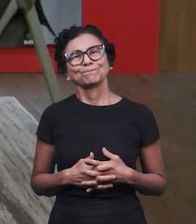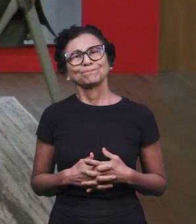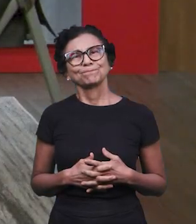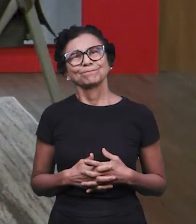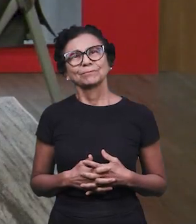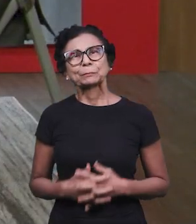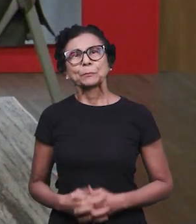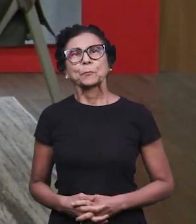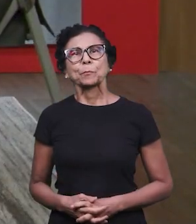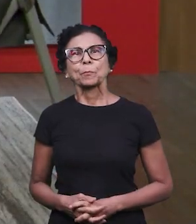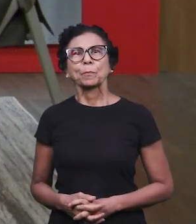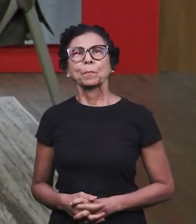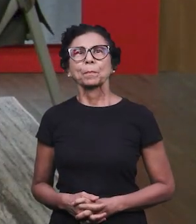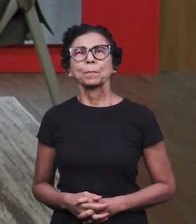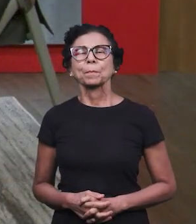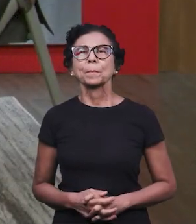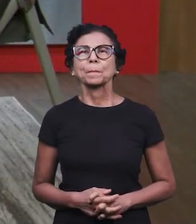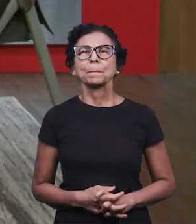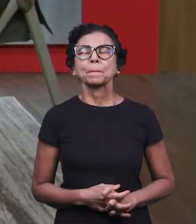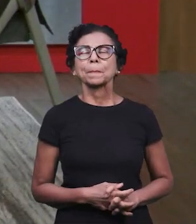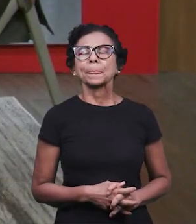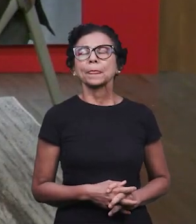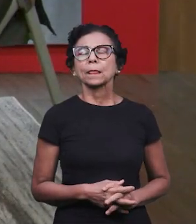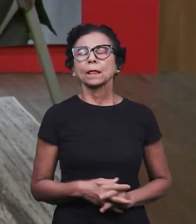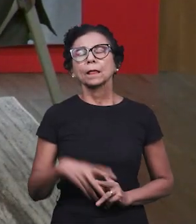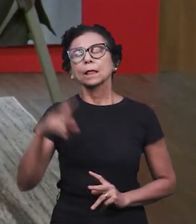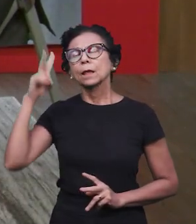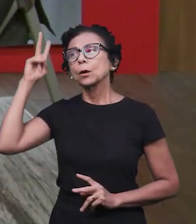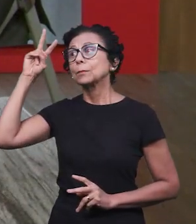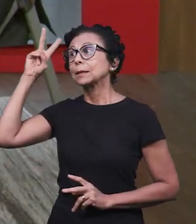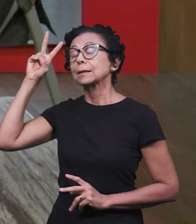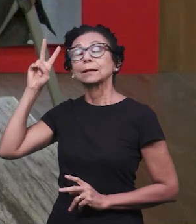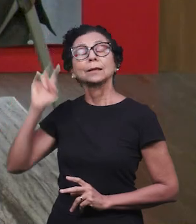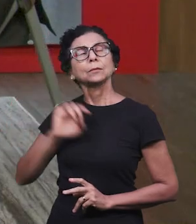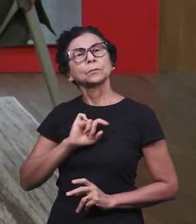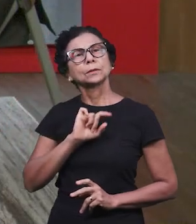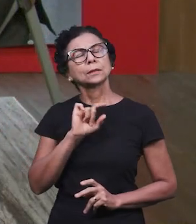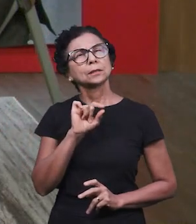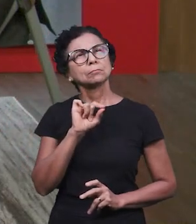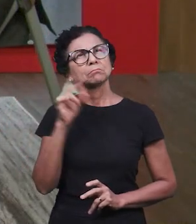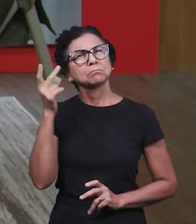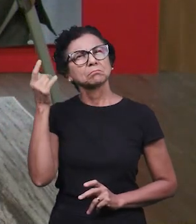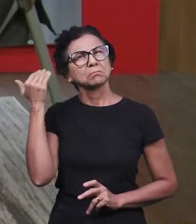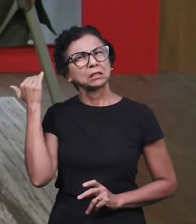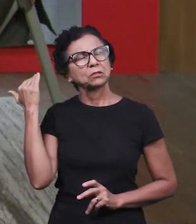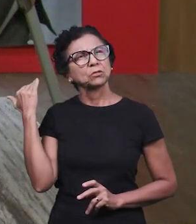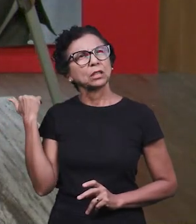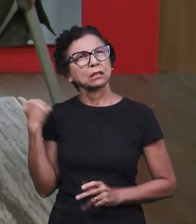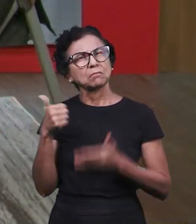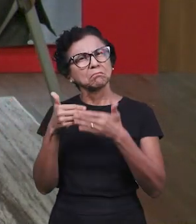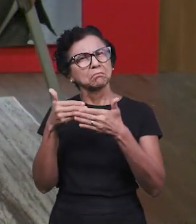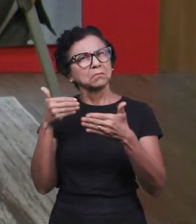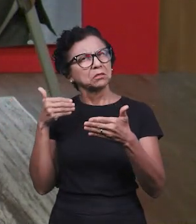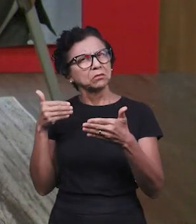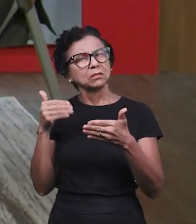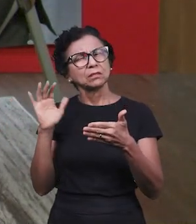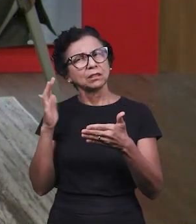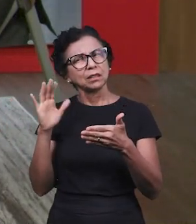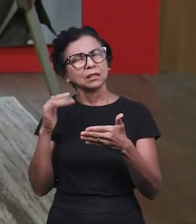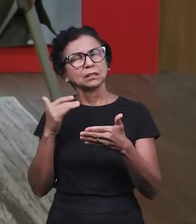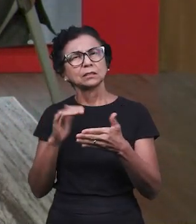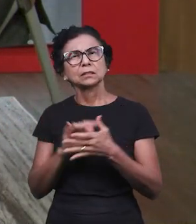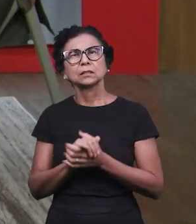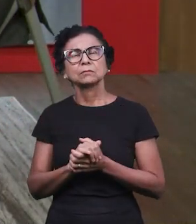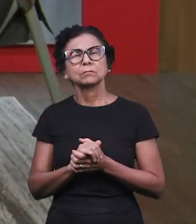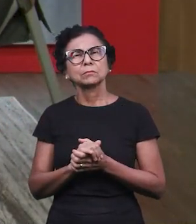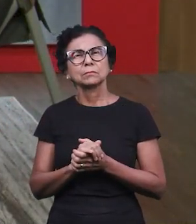E eu lembro que a gente, essas informações há um tempo atrás, não precisa ir muito longe não,